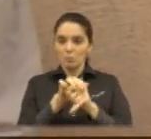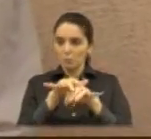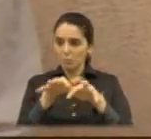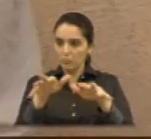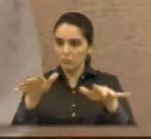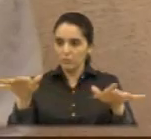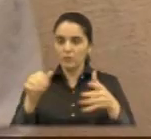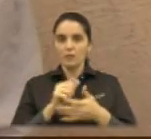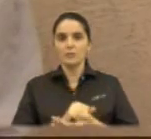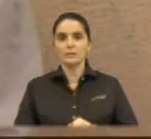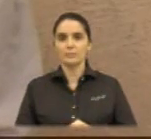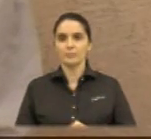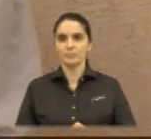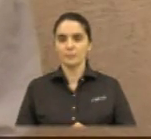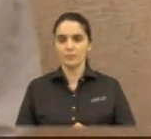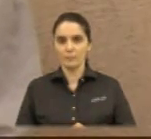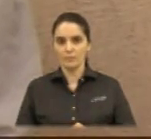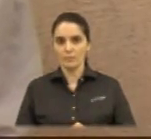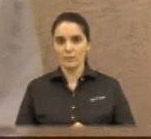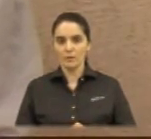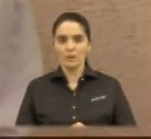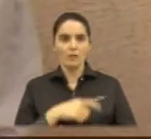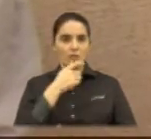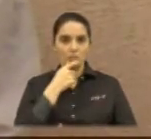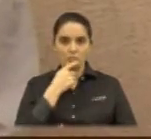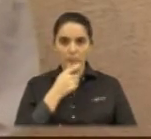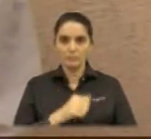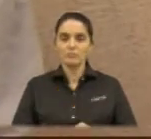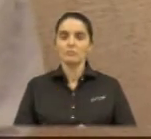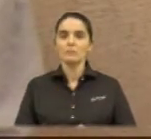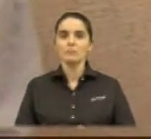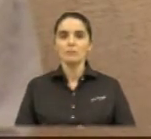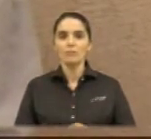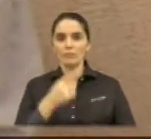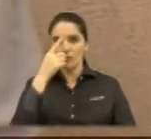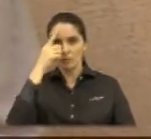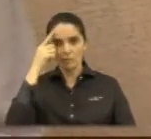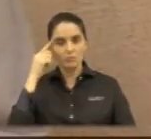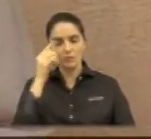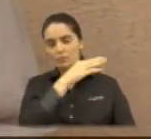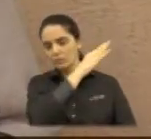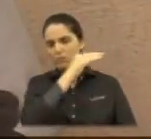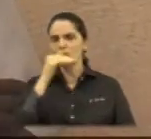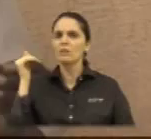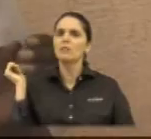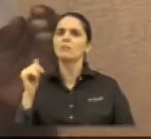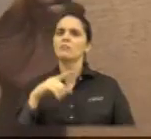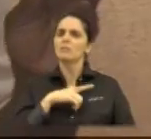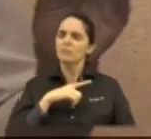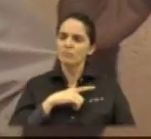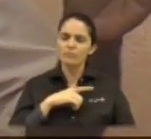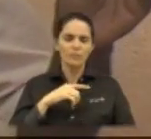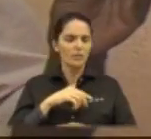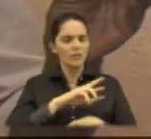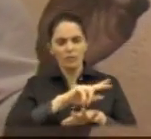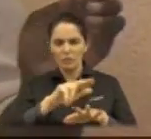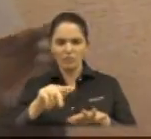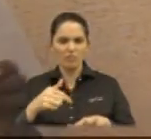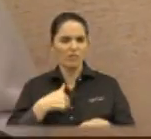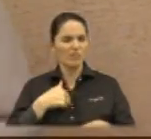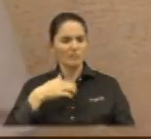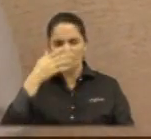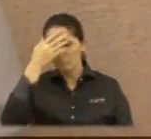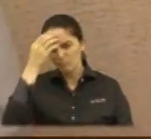participou, se eu não me engano, o Wilson, a Érica, a Luísa, e tem mais pessoas que eu desculpo, o Júnior